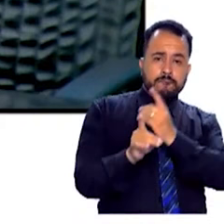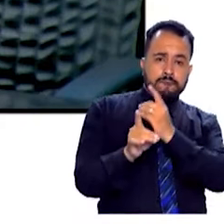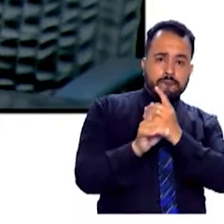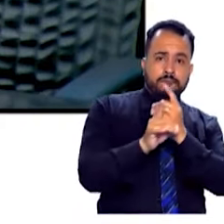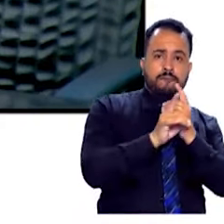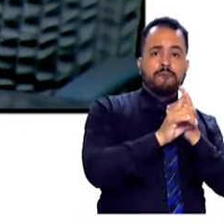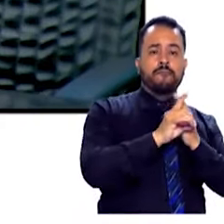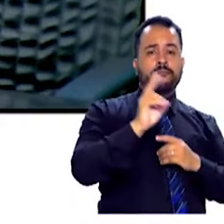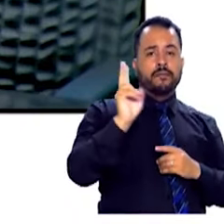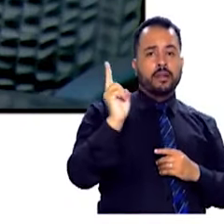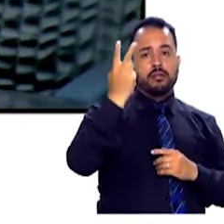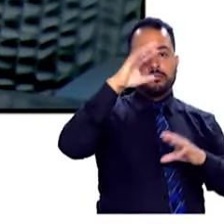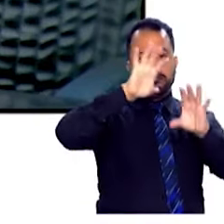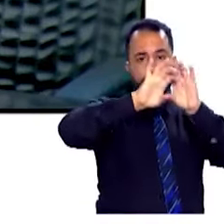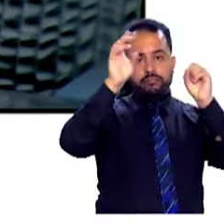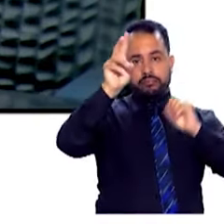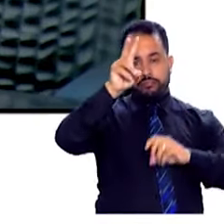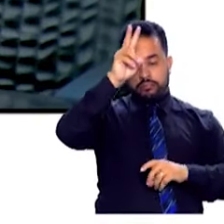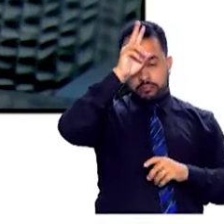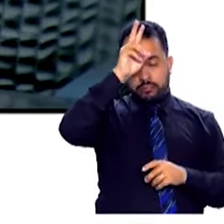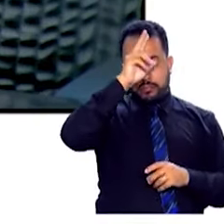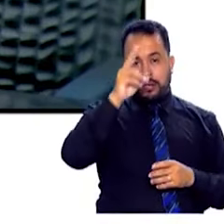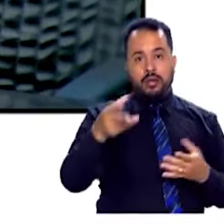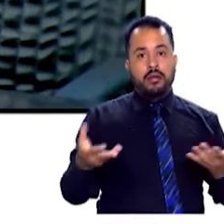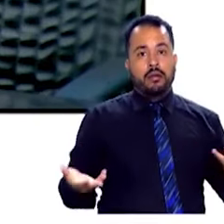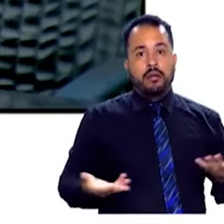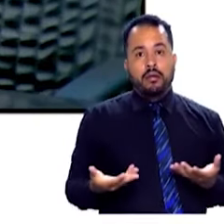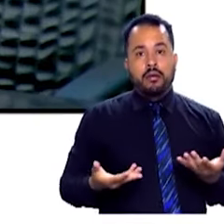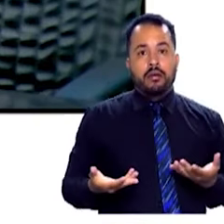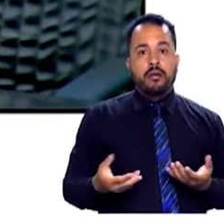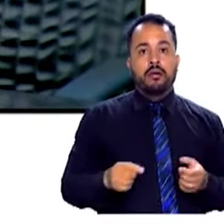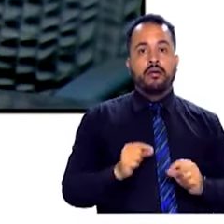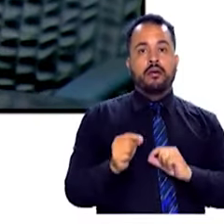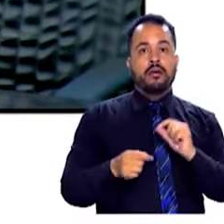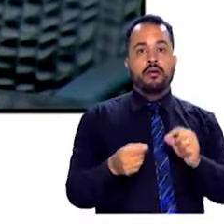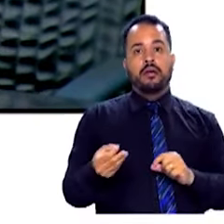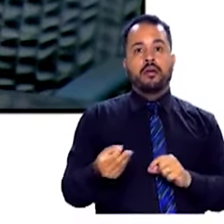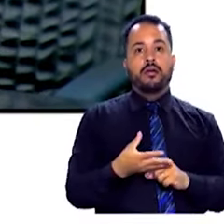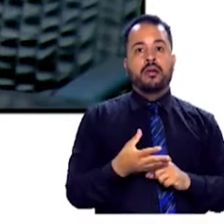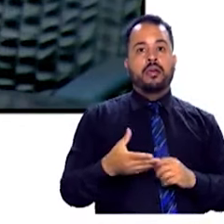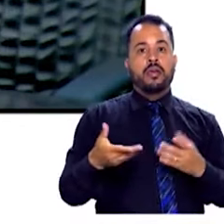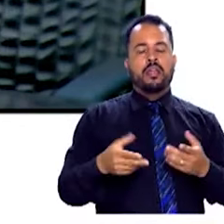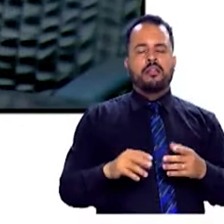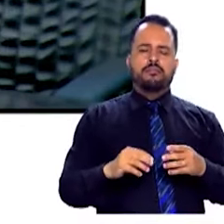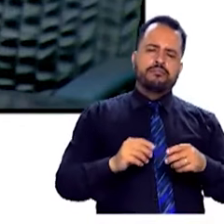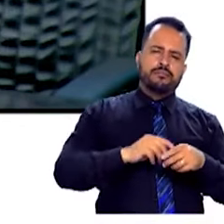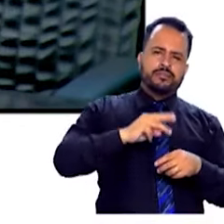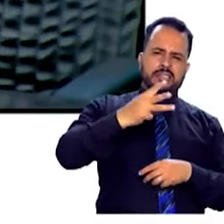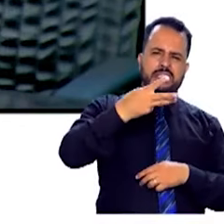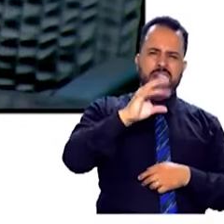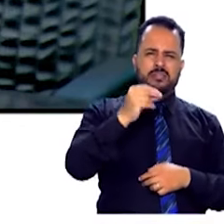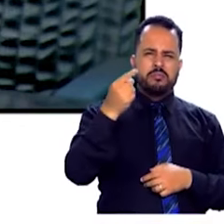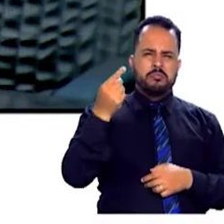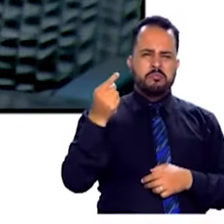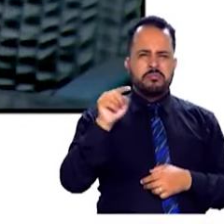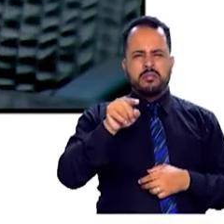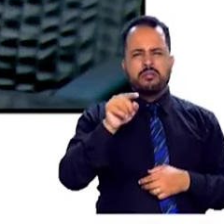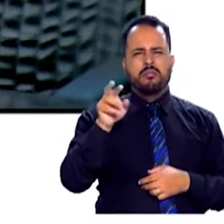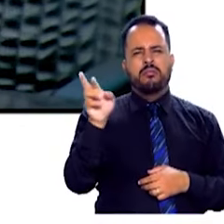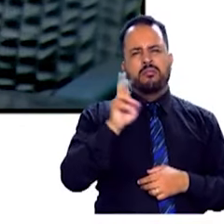atualmente eh fiz a conversão para reais é atualmente algo em torno de 370.000 então se a